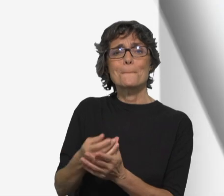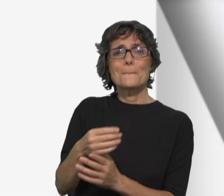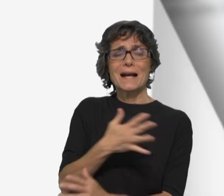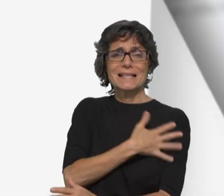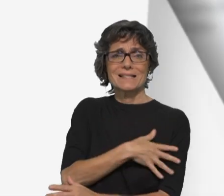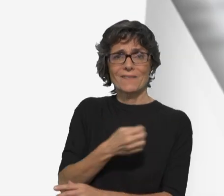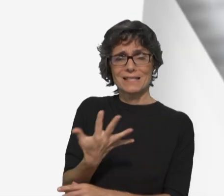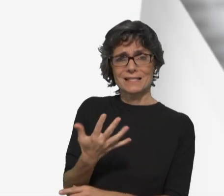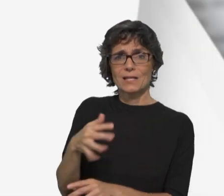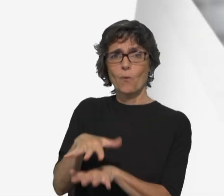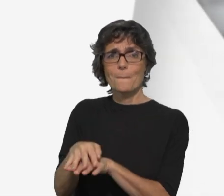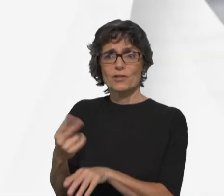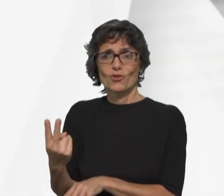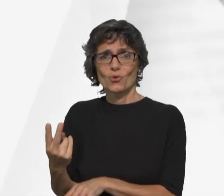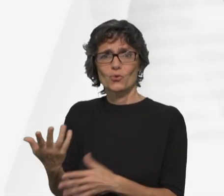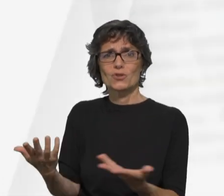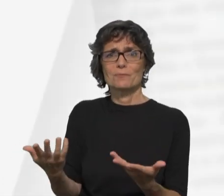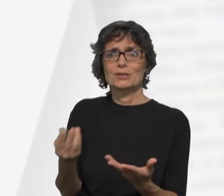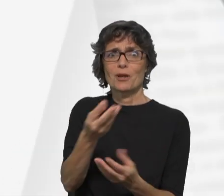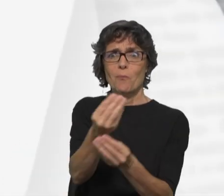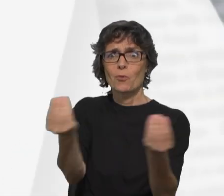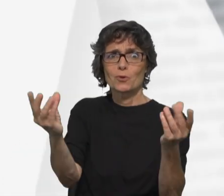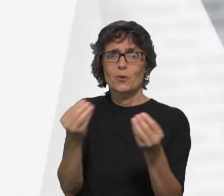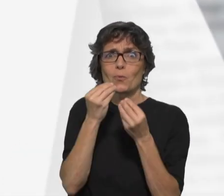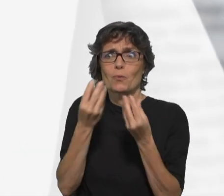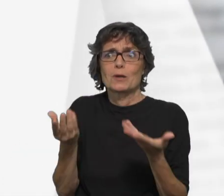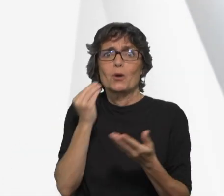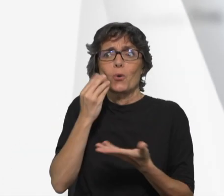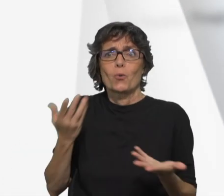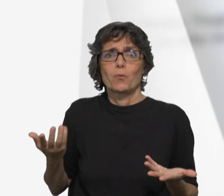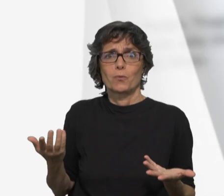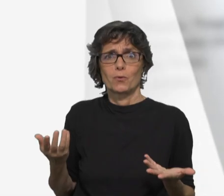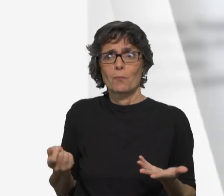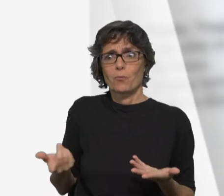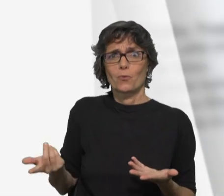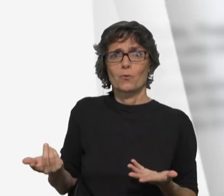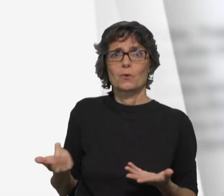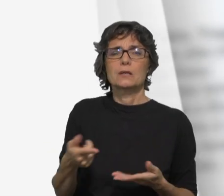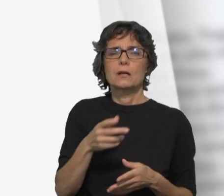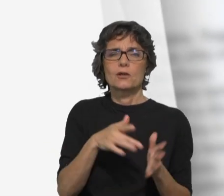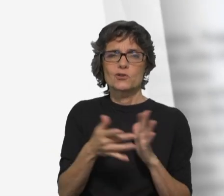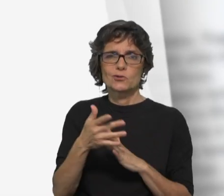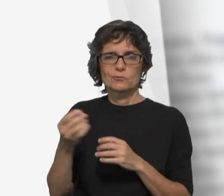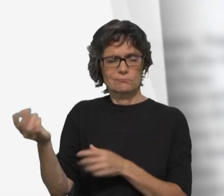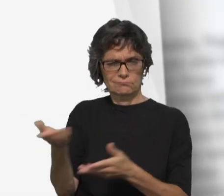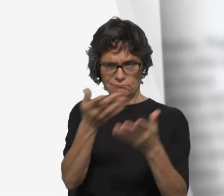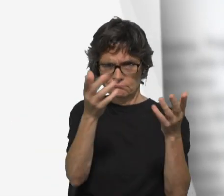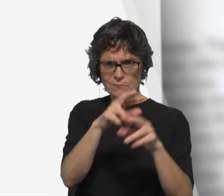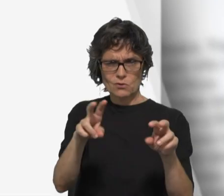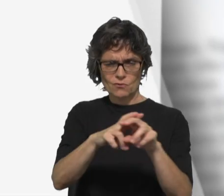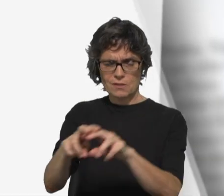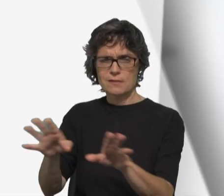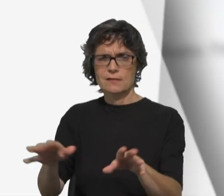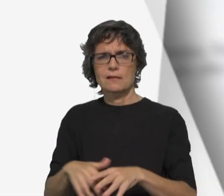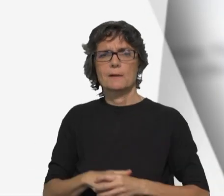2 peixes. Mas o que é isso para tanta gente?" Jesus respondeu: "Mandai-os sentar."